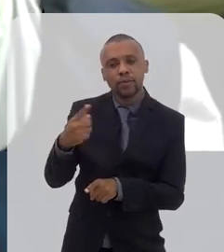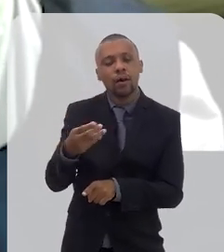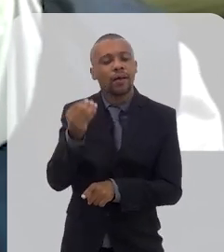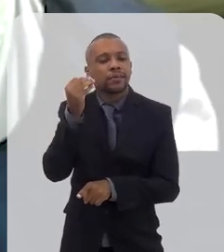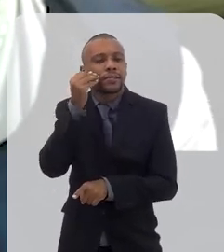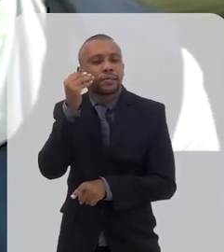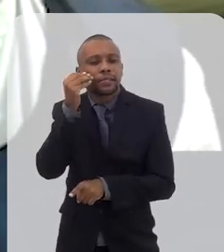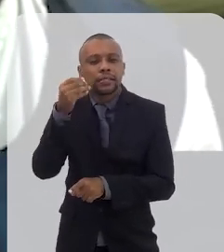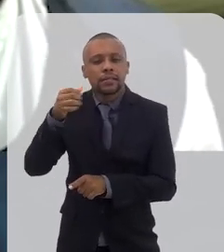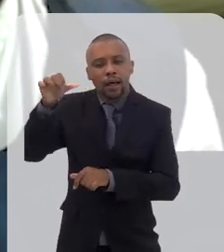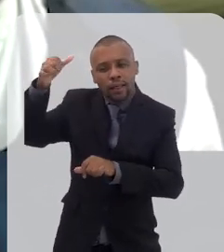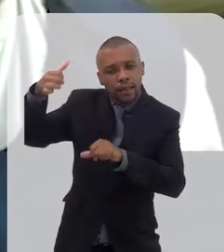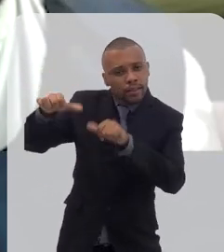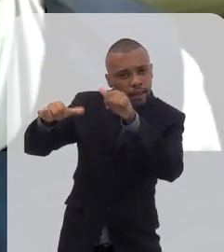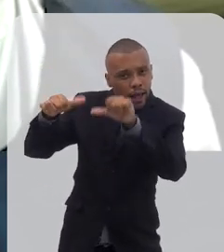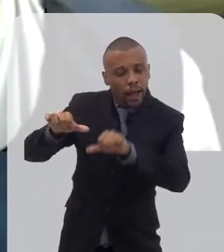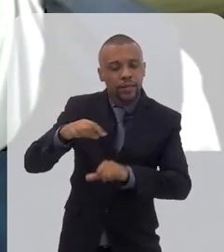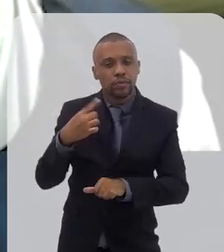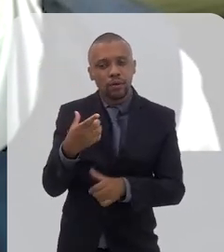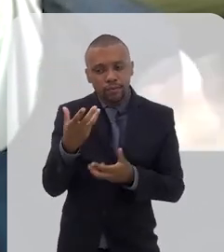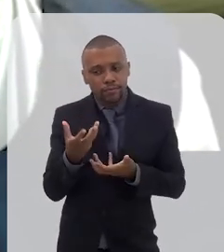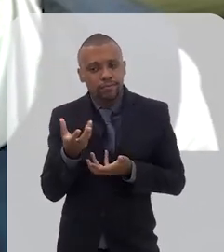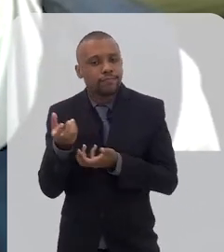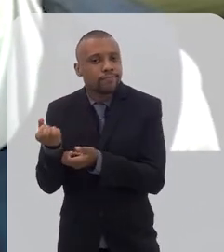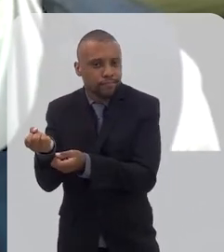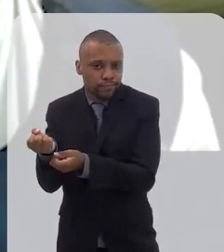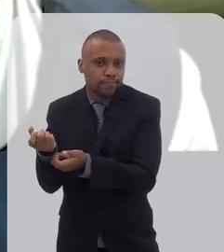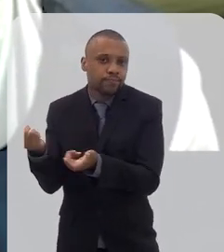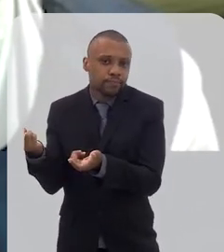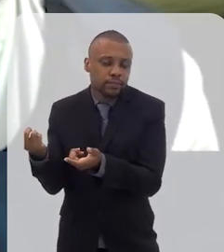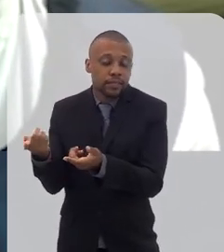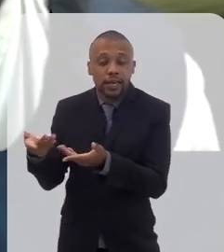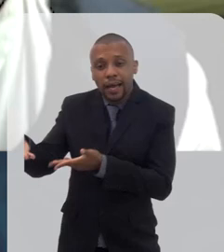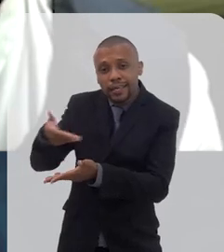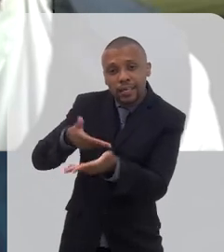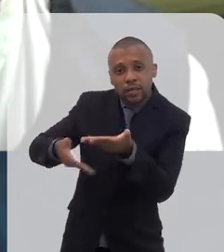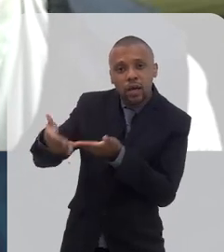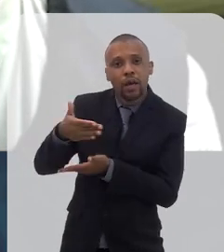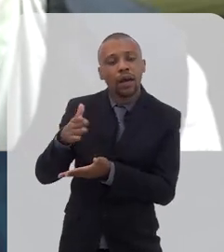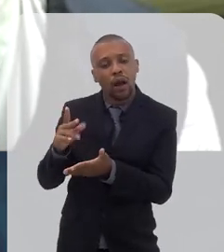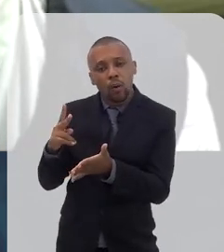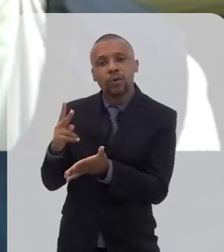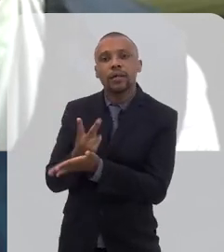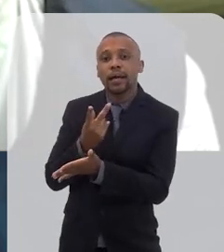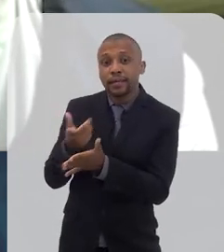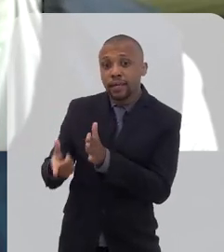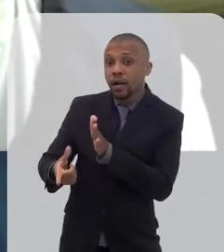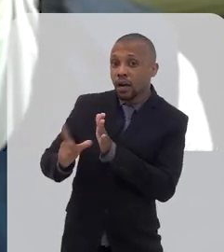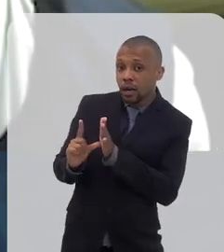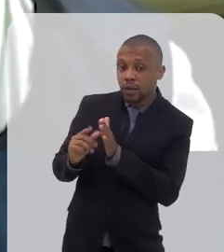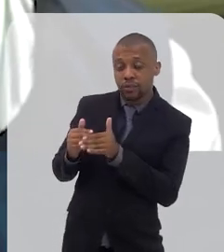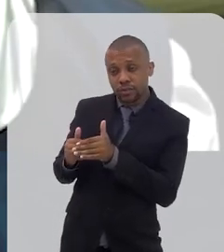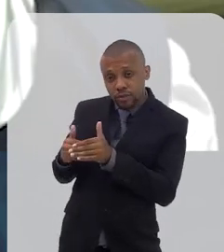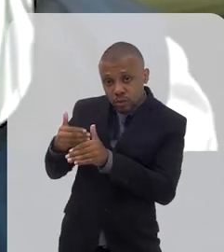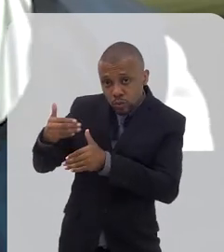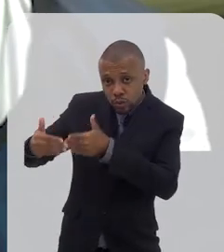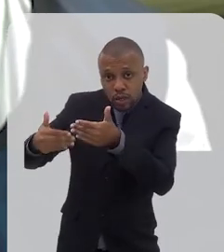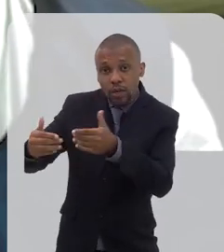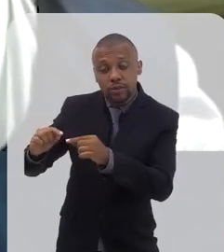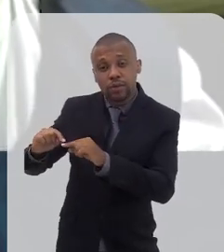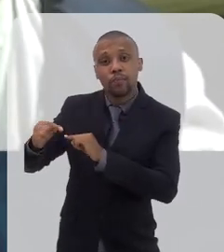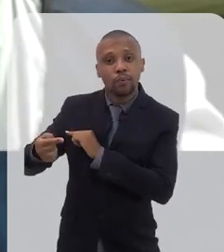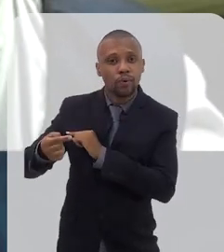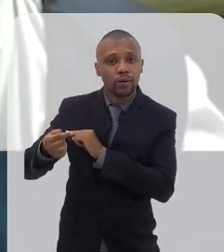bem recebidos, e essa troca ela acontece antes, durante e depois do censo, né? Por meio das REPACs, que são